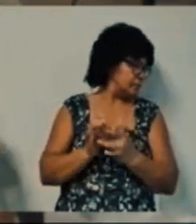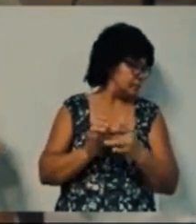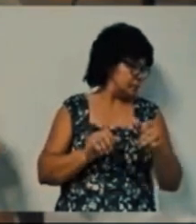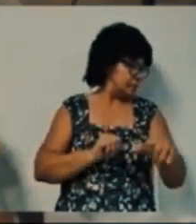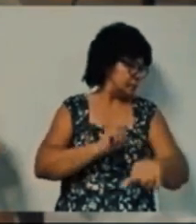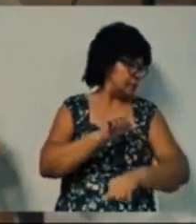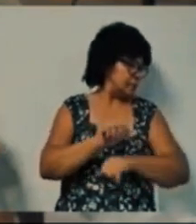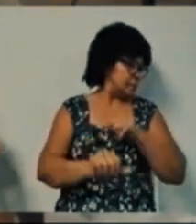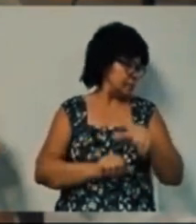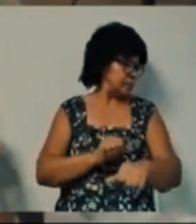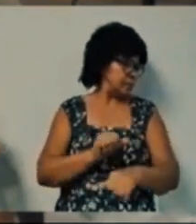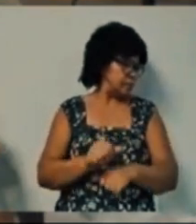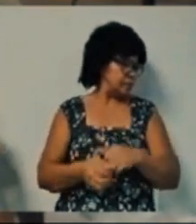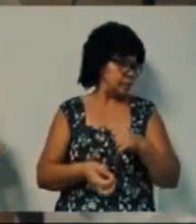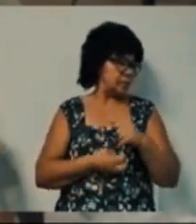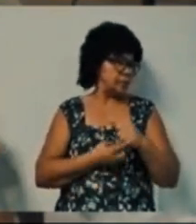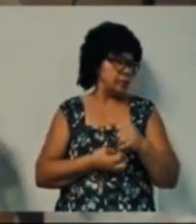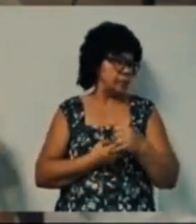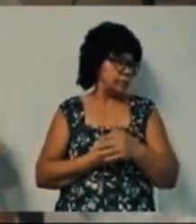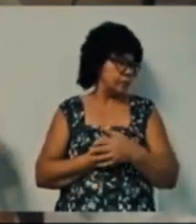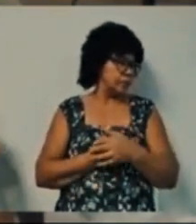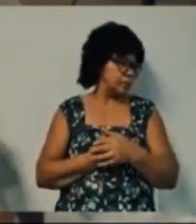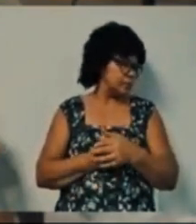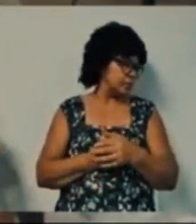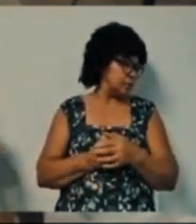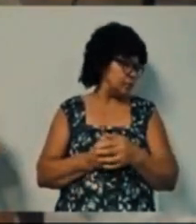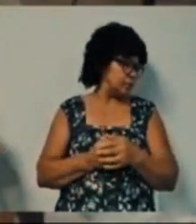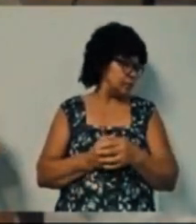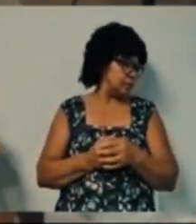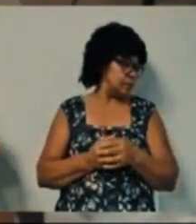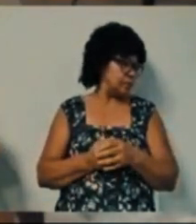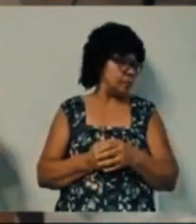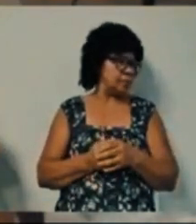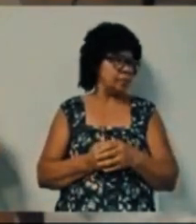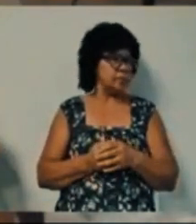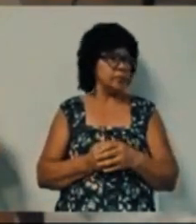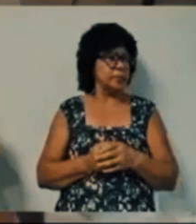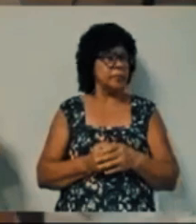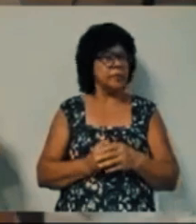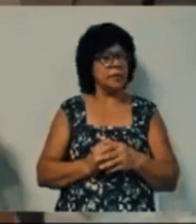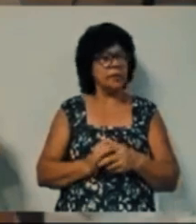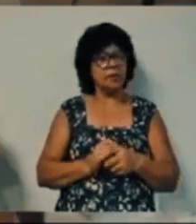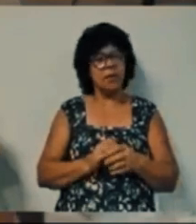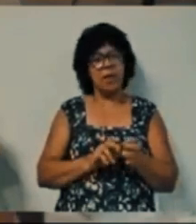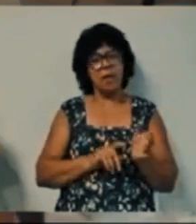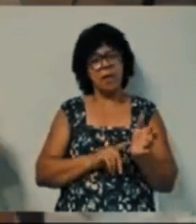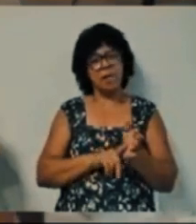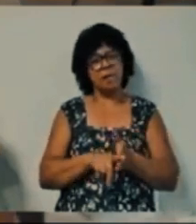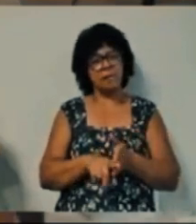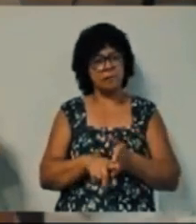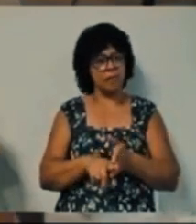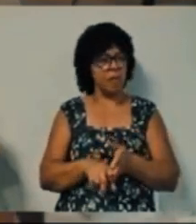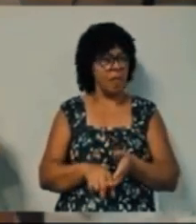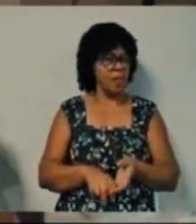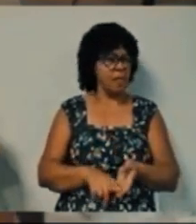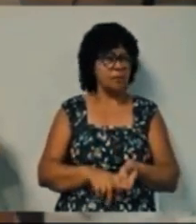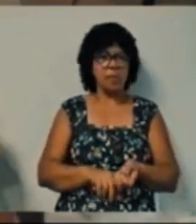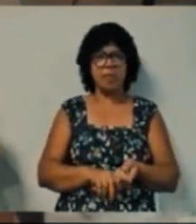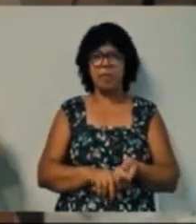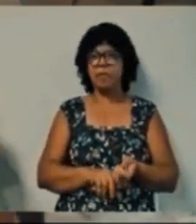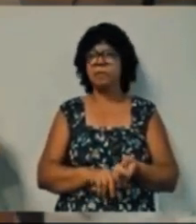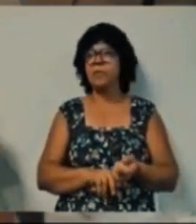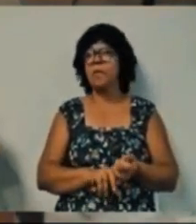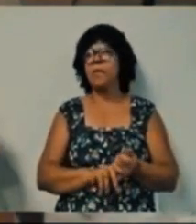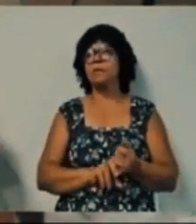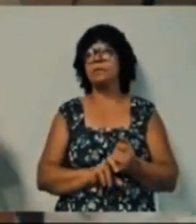pessoa bendita de nosso Senhor e Salvador Jesus Cristo. Eu quero fazer um apelo para ti aqui agora. Aonde está